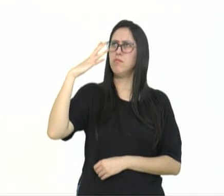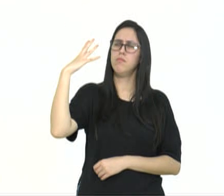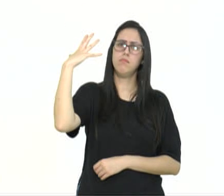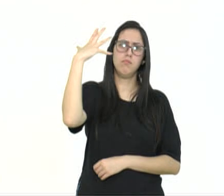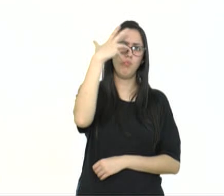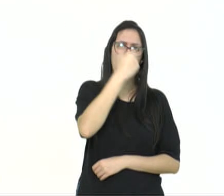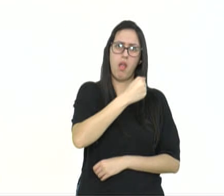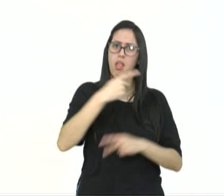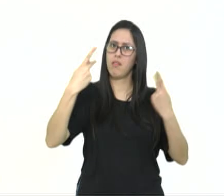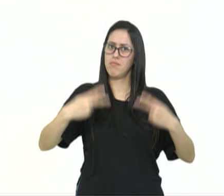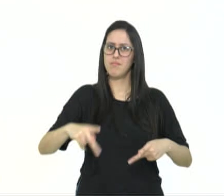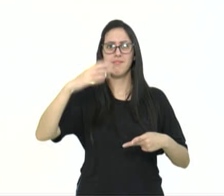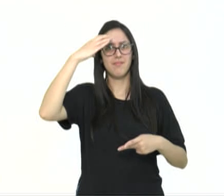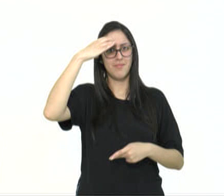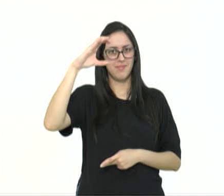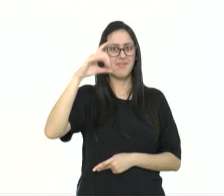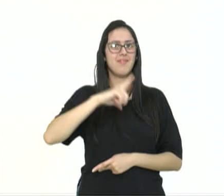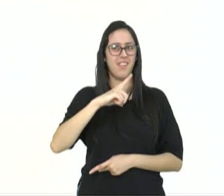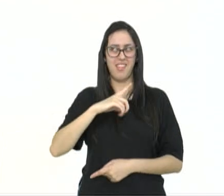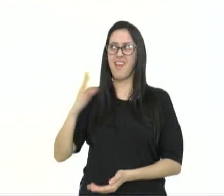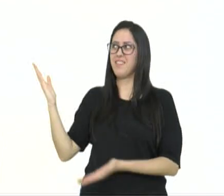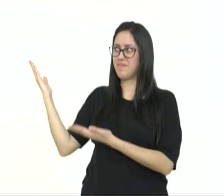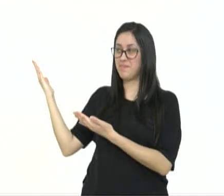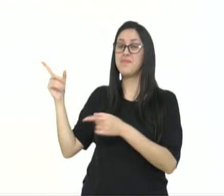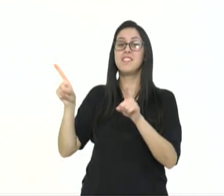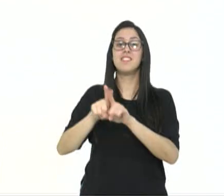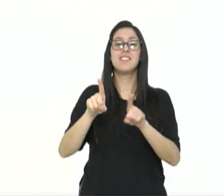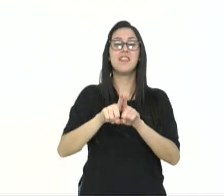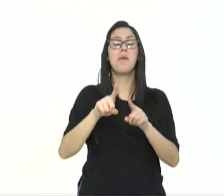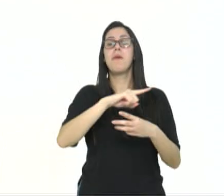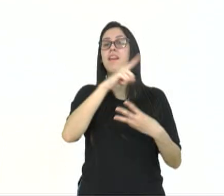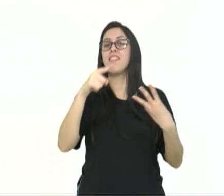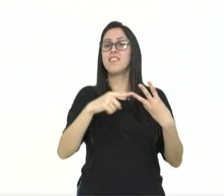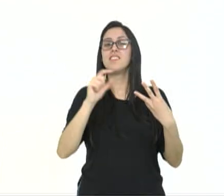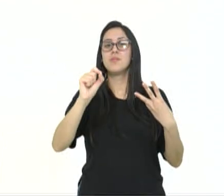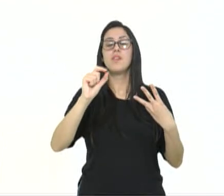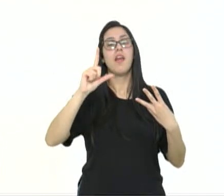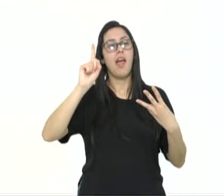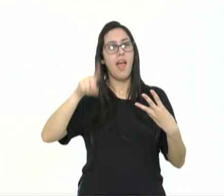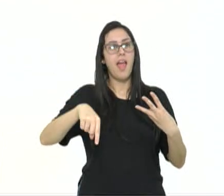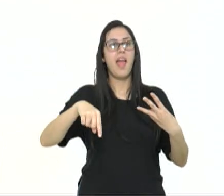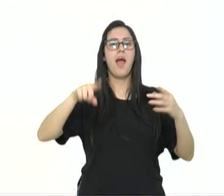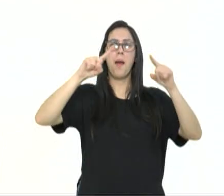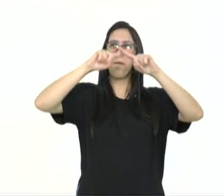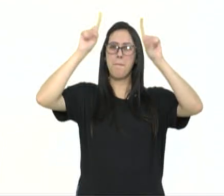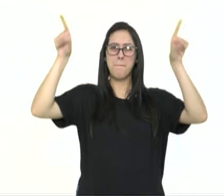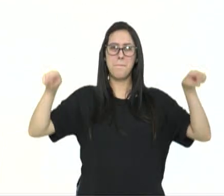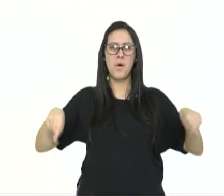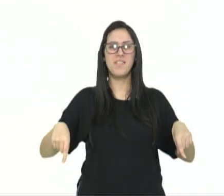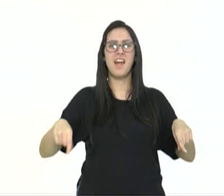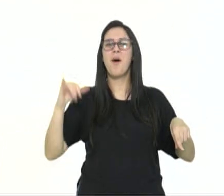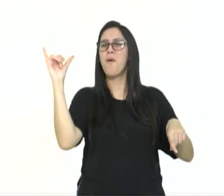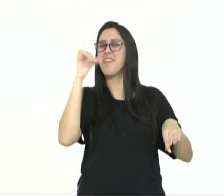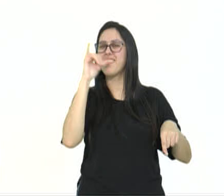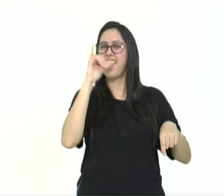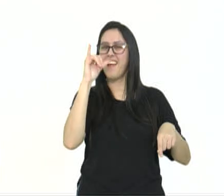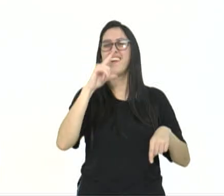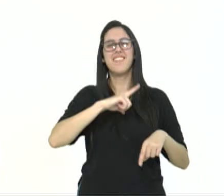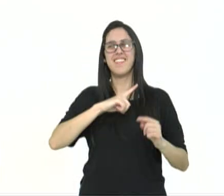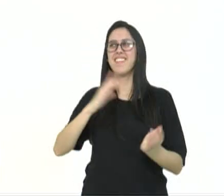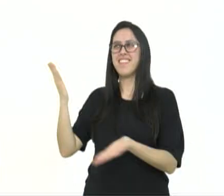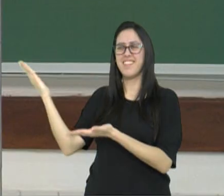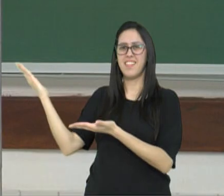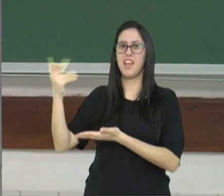da capital de nosso estado. E o terceiro deles é o Portal Italiano, bastante famoso por seu caminho para grandes